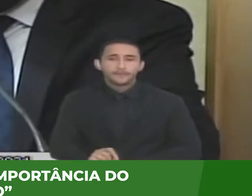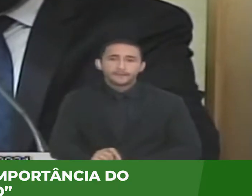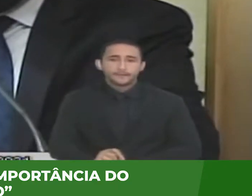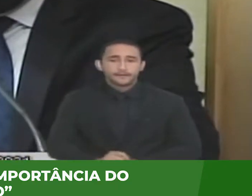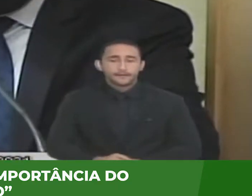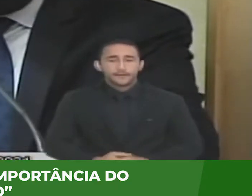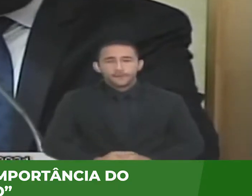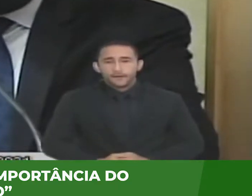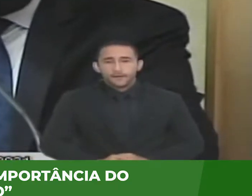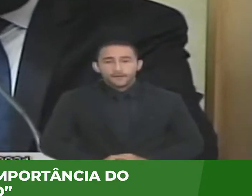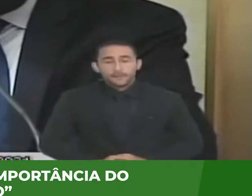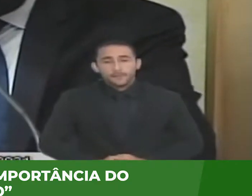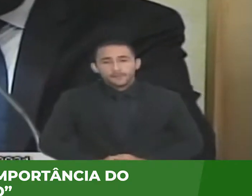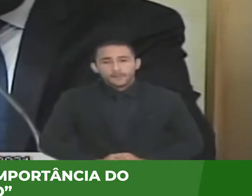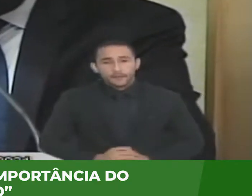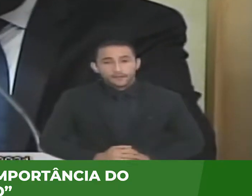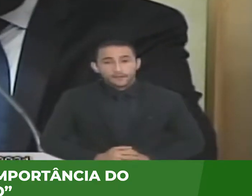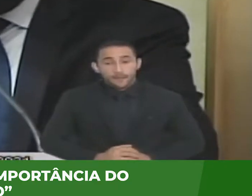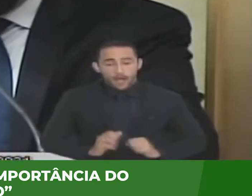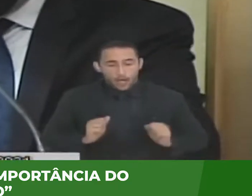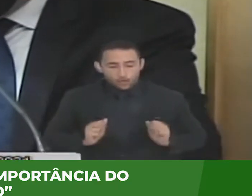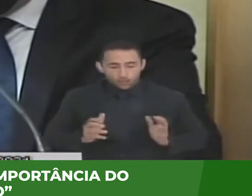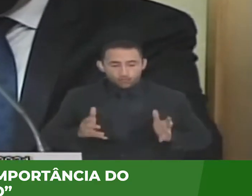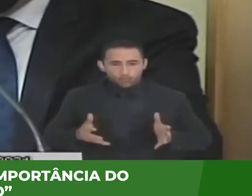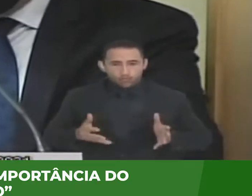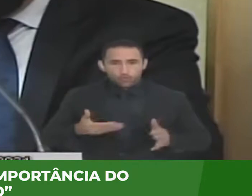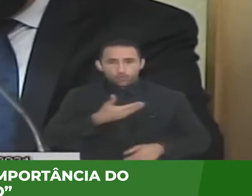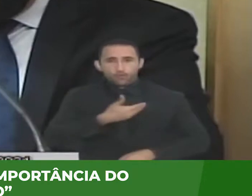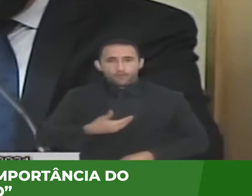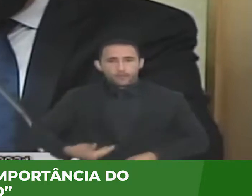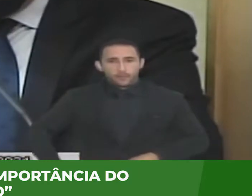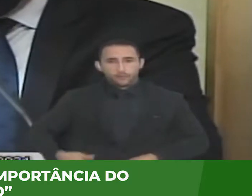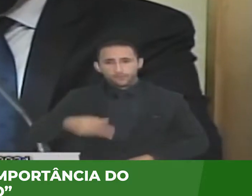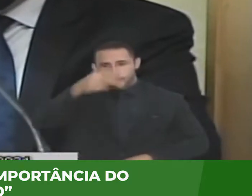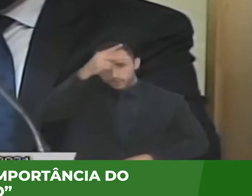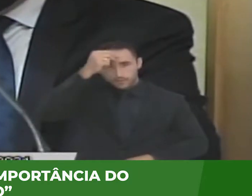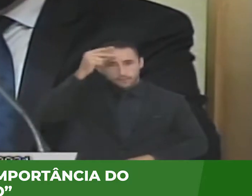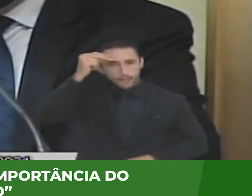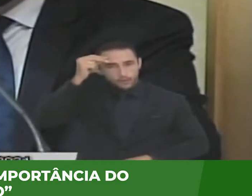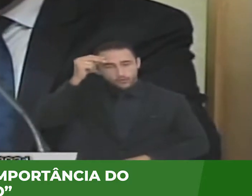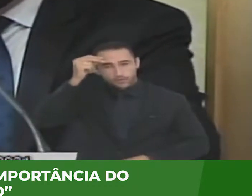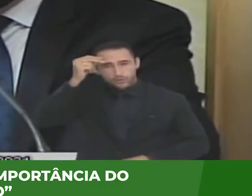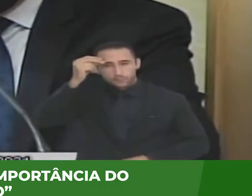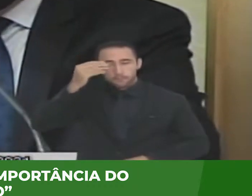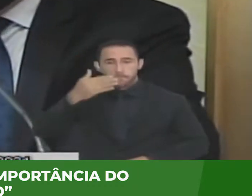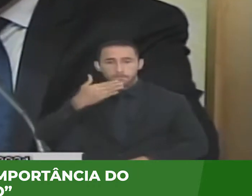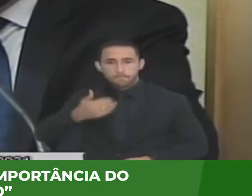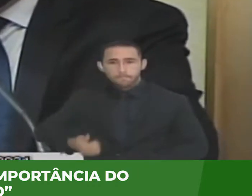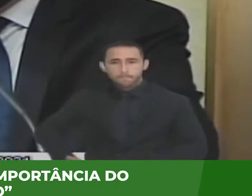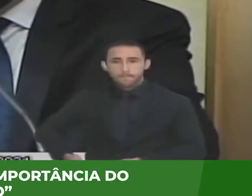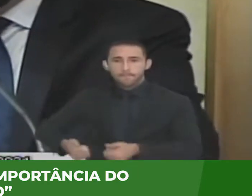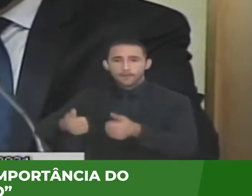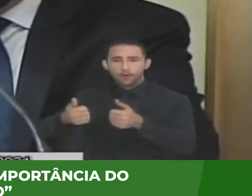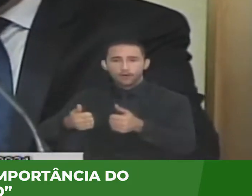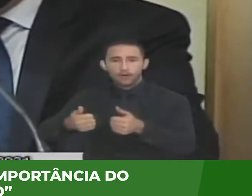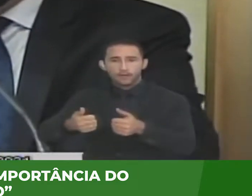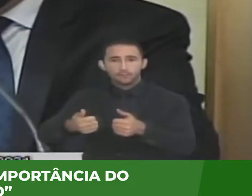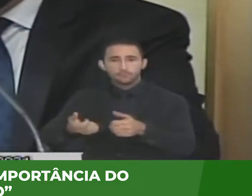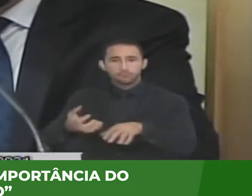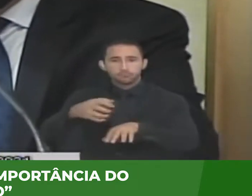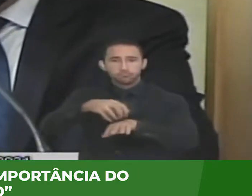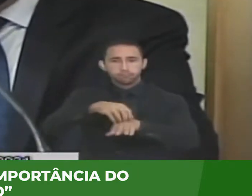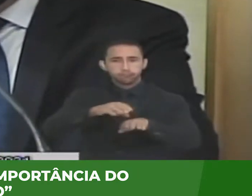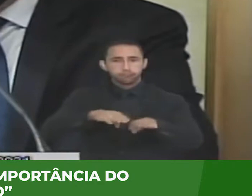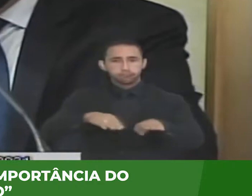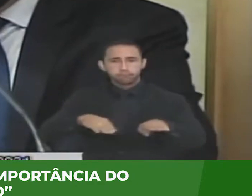também é essa ação do governo Municipal em melhorar a questão Viária na nossa cidade